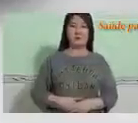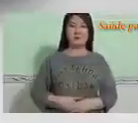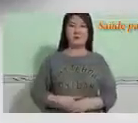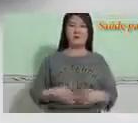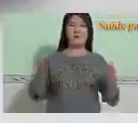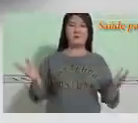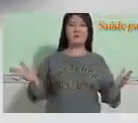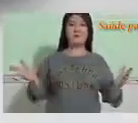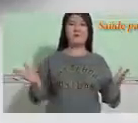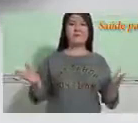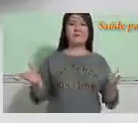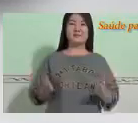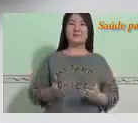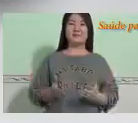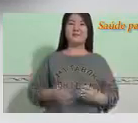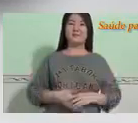câncer.